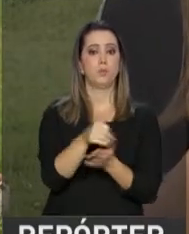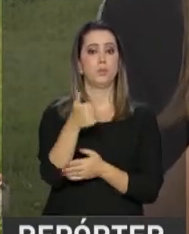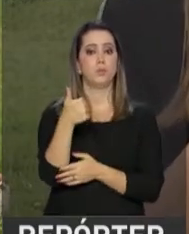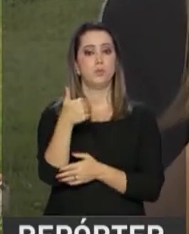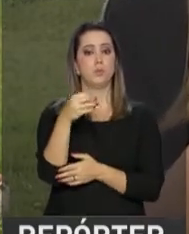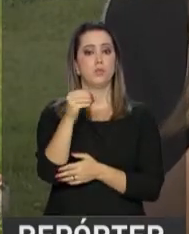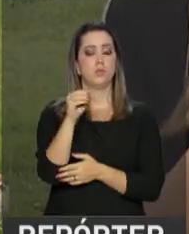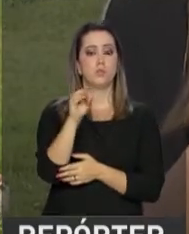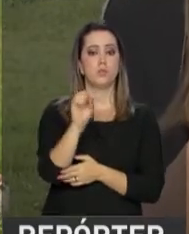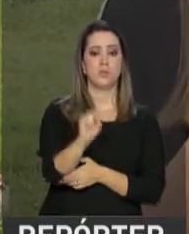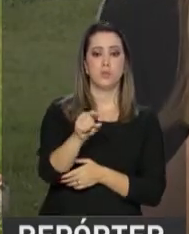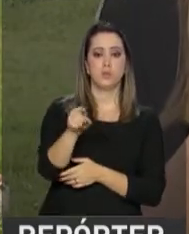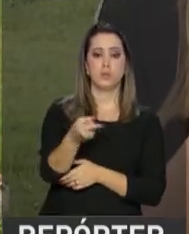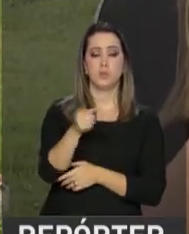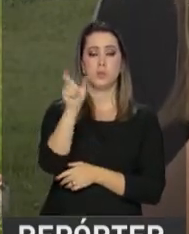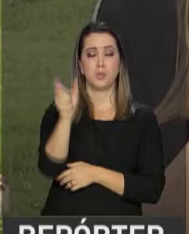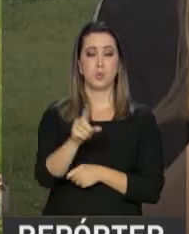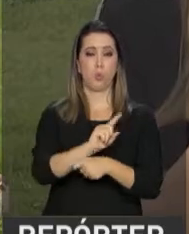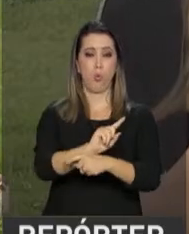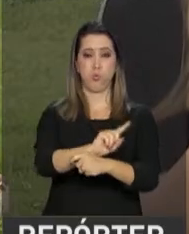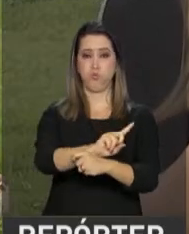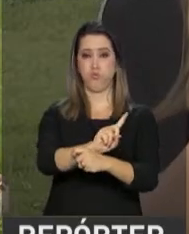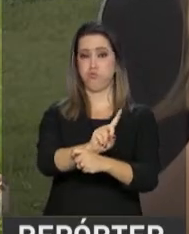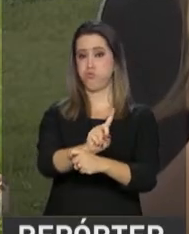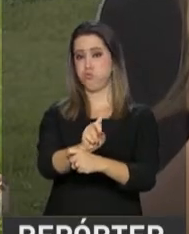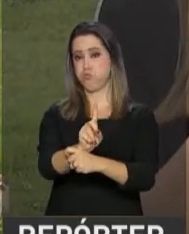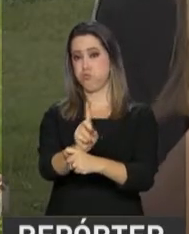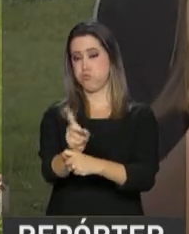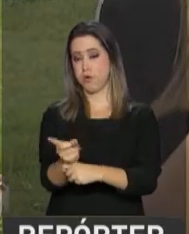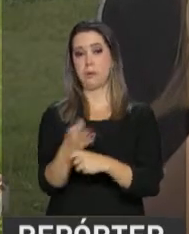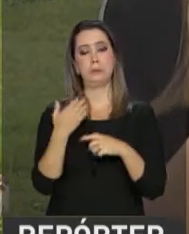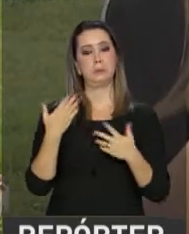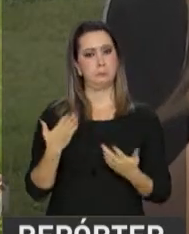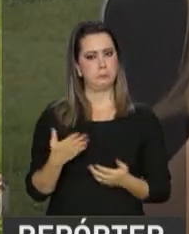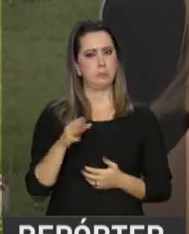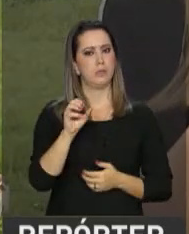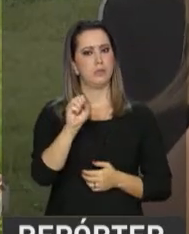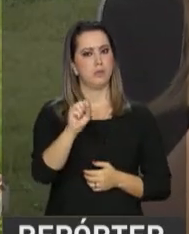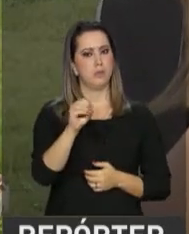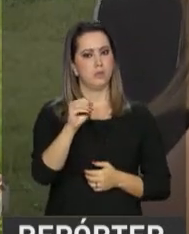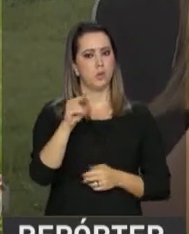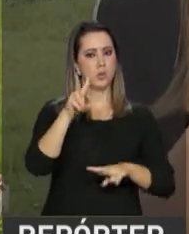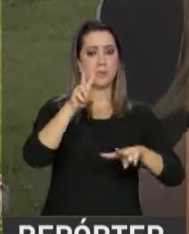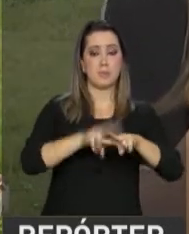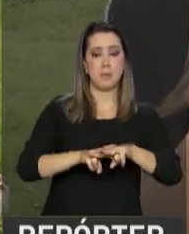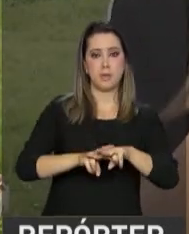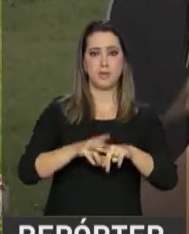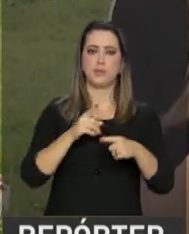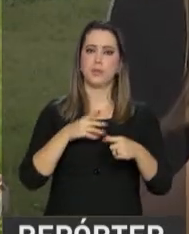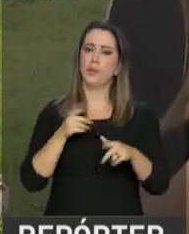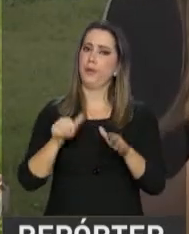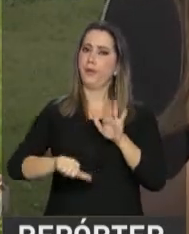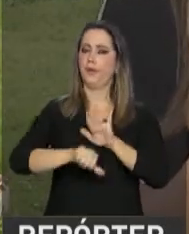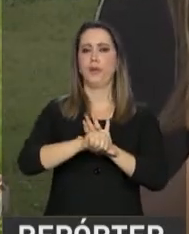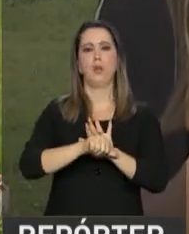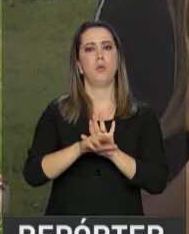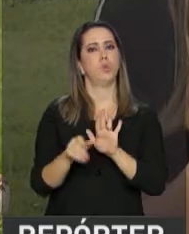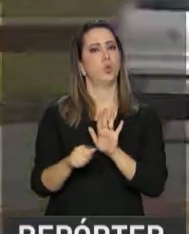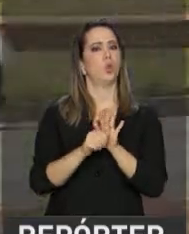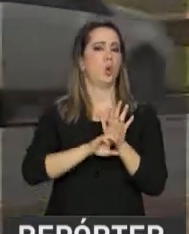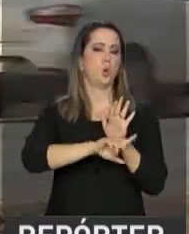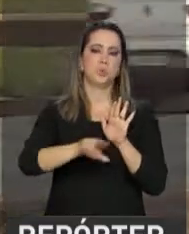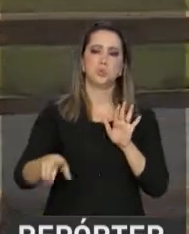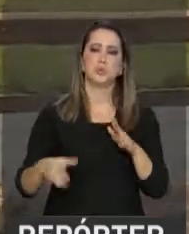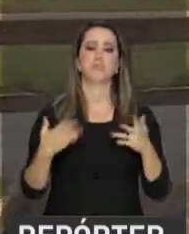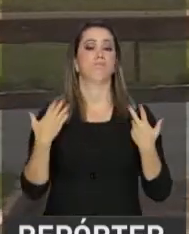foram pegas dirigindo acima da velocidade permitida na via e 800 foram presas por algum crime, como tráfico de drogas.